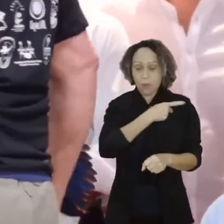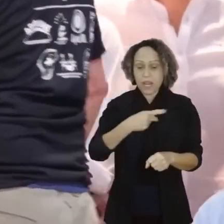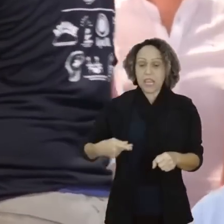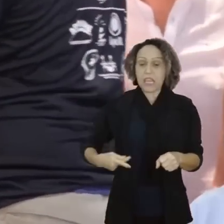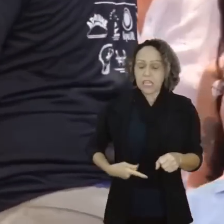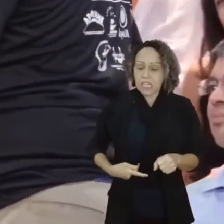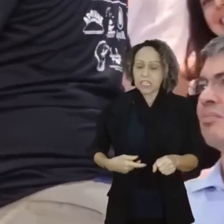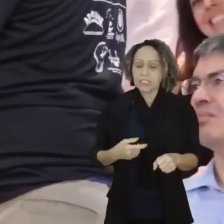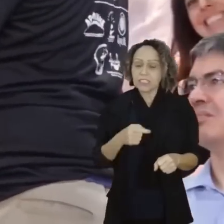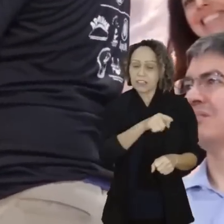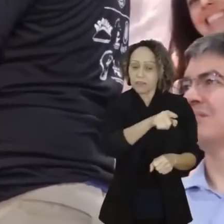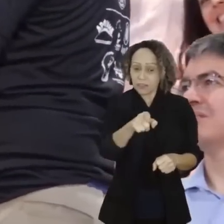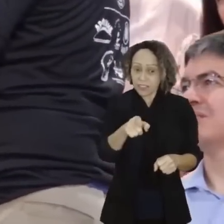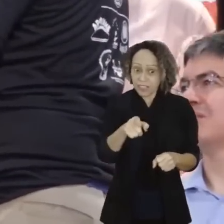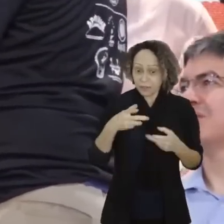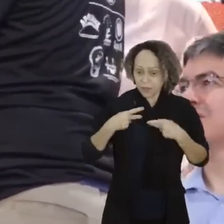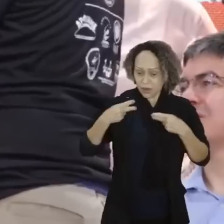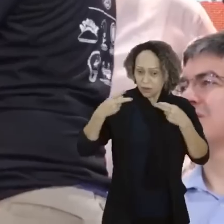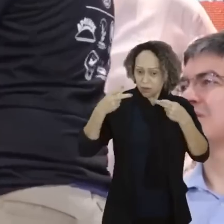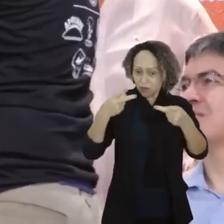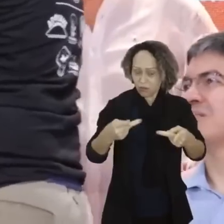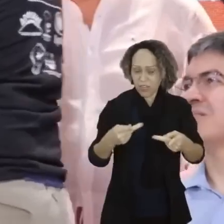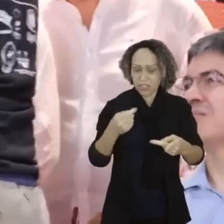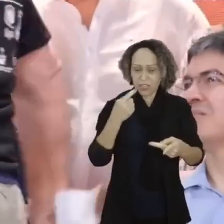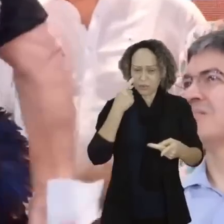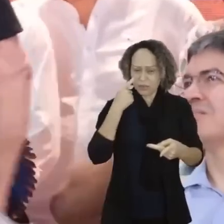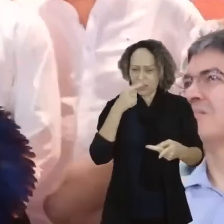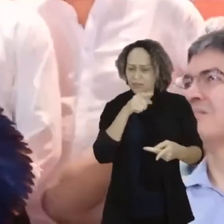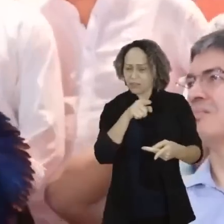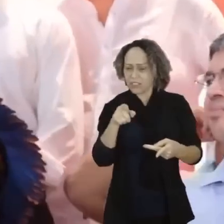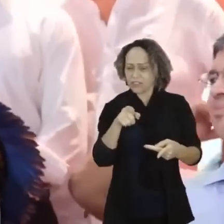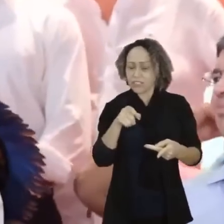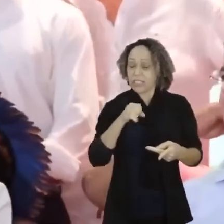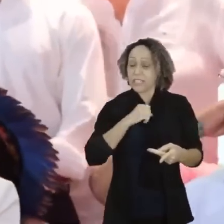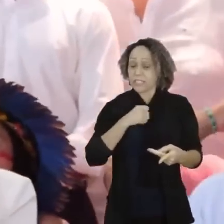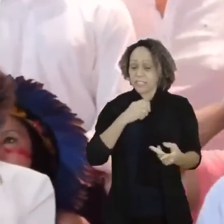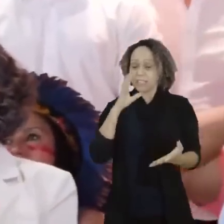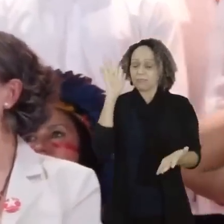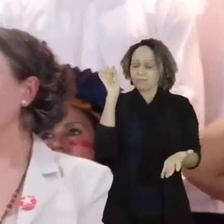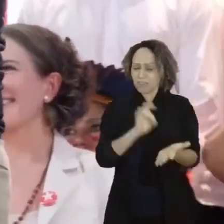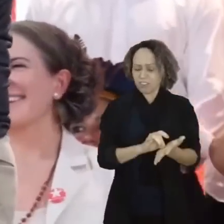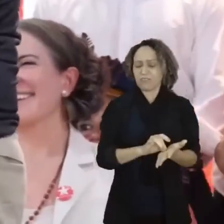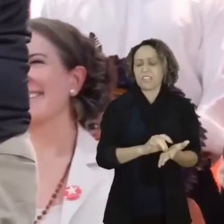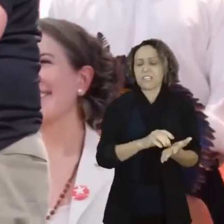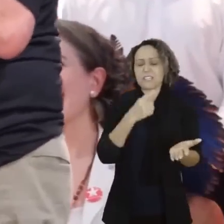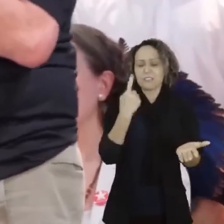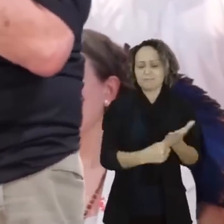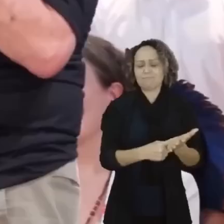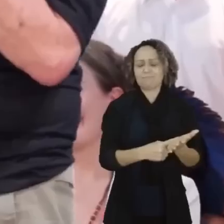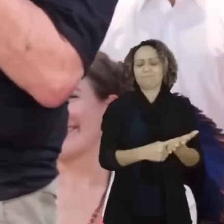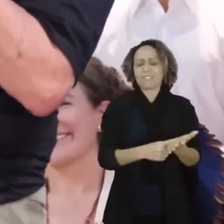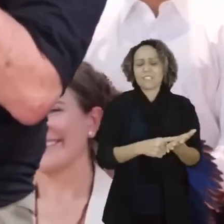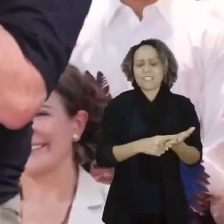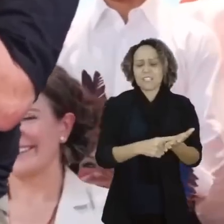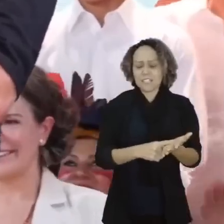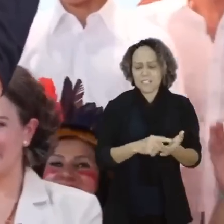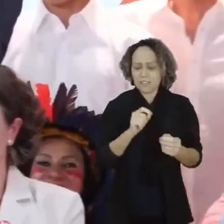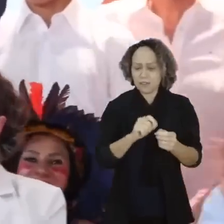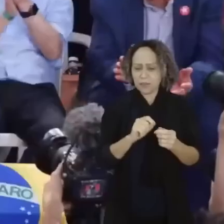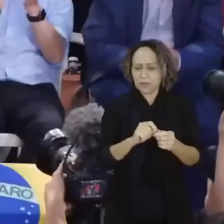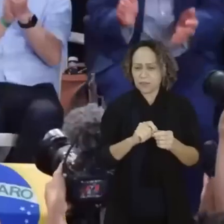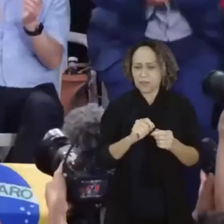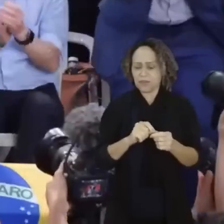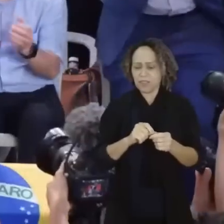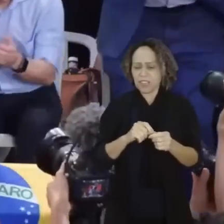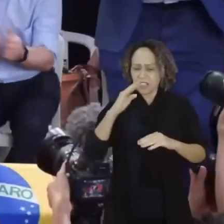ser convidado para poder ver se eu cumpri os compromissos que eu assumi aqui com vocês. Um abraço